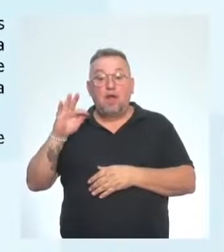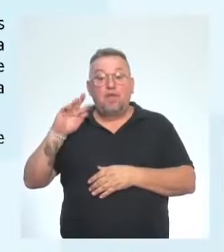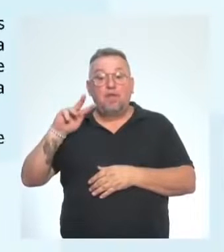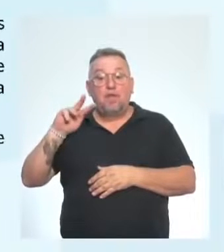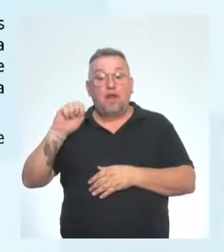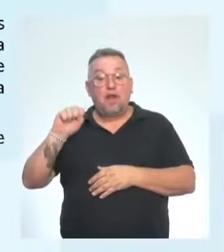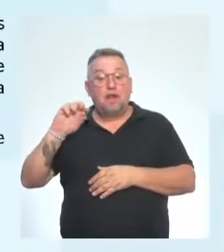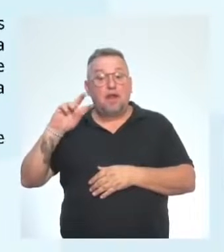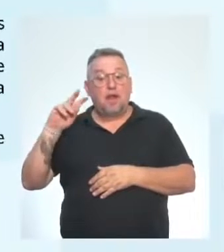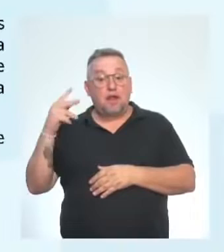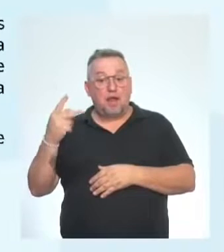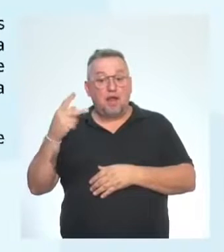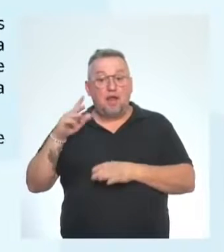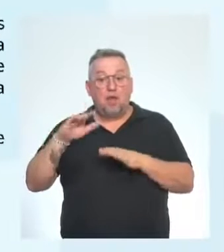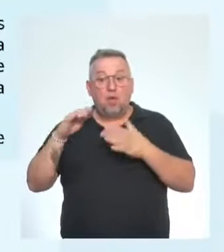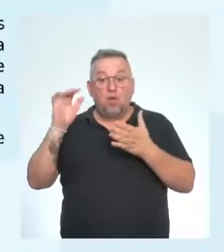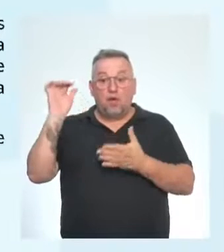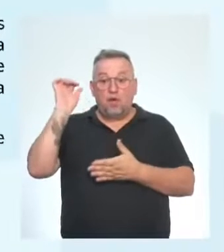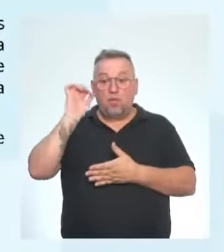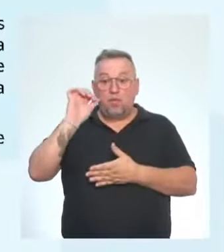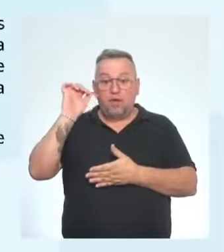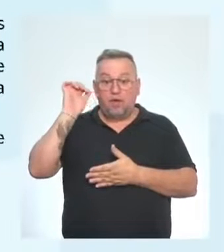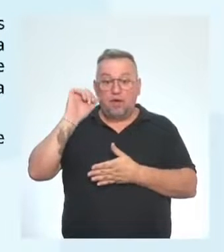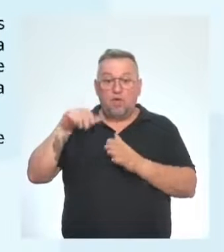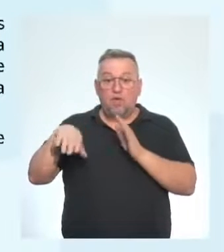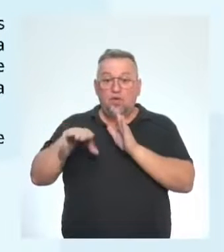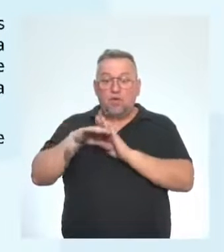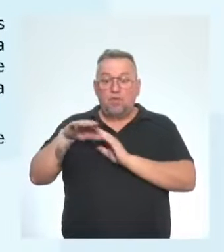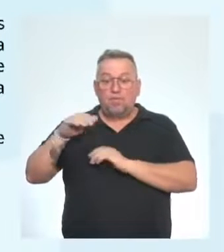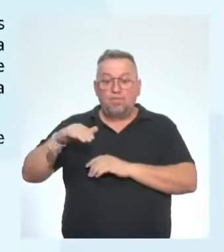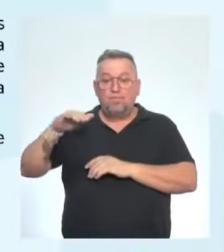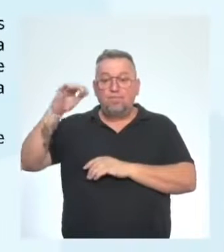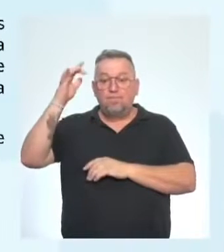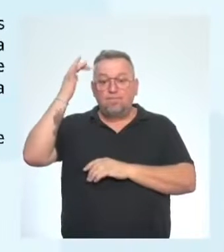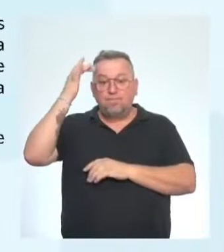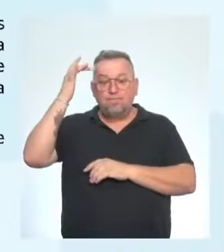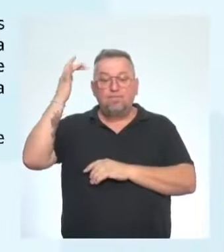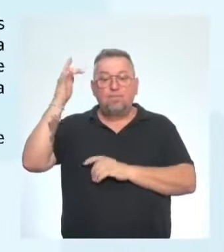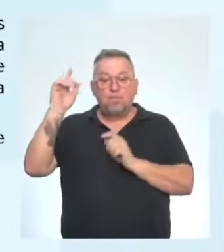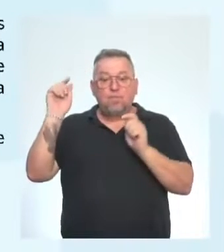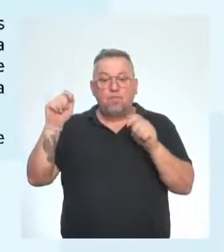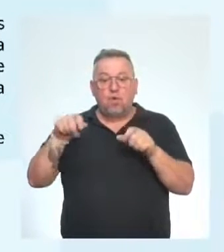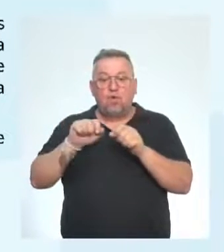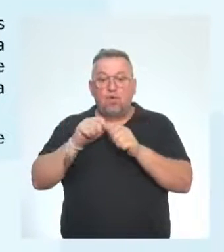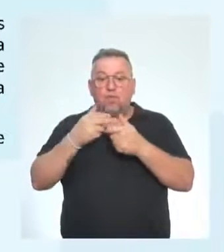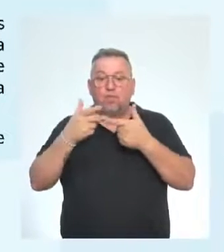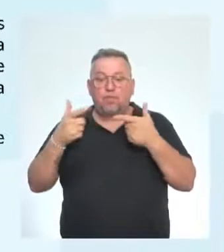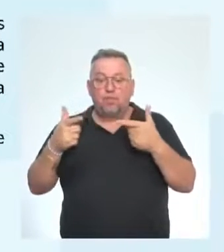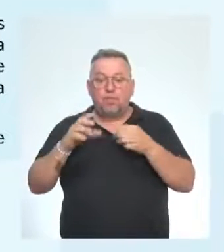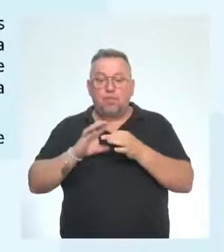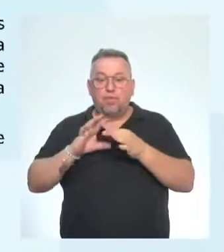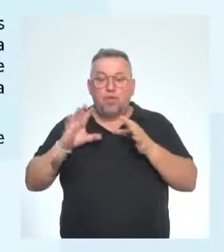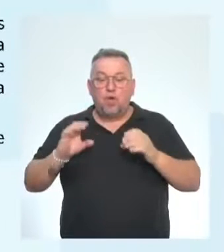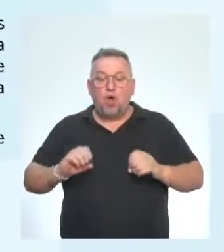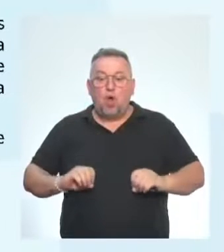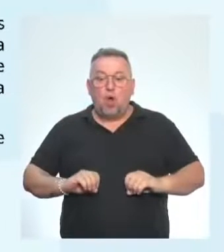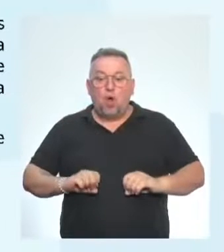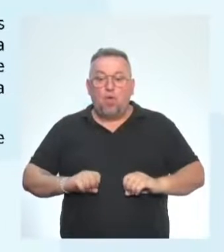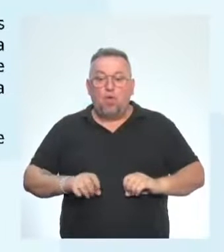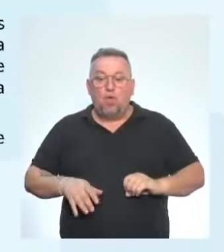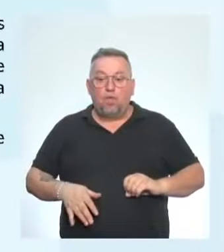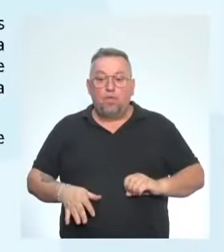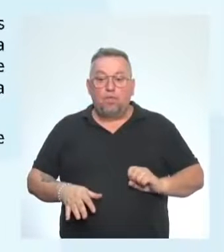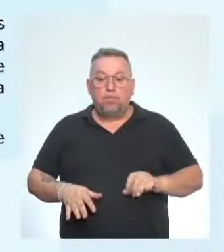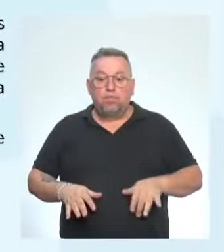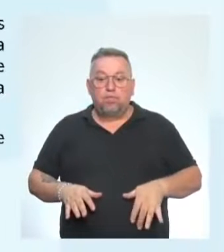muito importante lá quando a mulher vai chegar na sua maturidade sexual, que começa aquela questão de liberar os óvulos e tal, tá